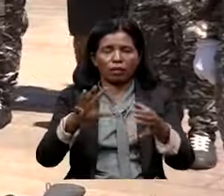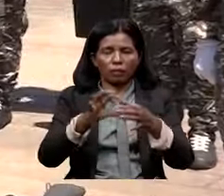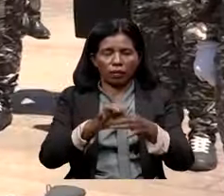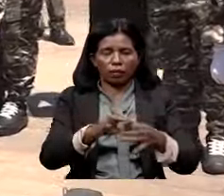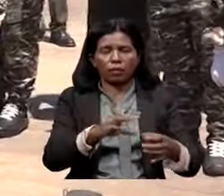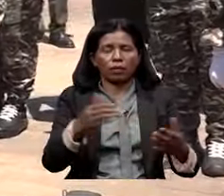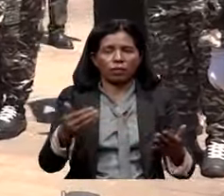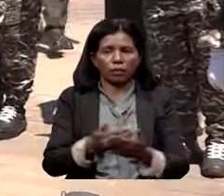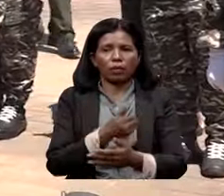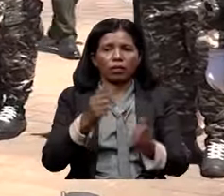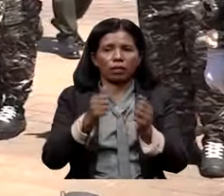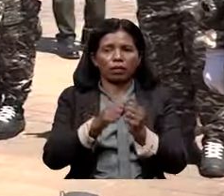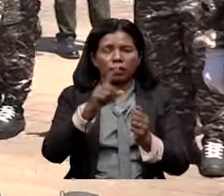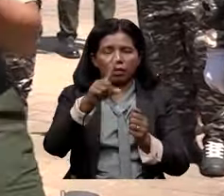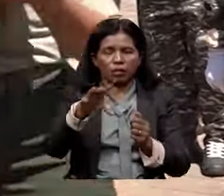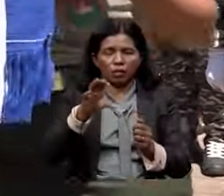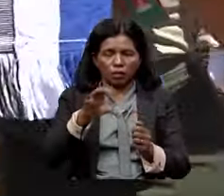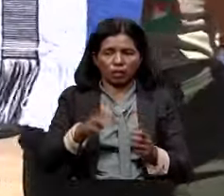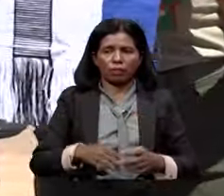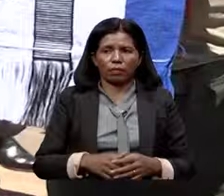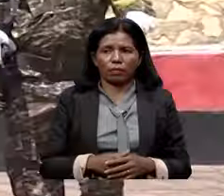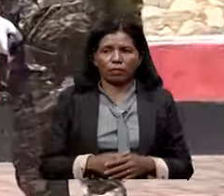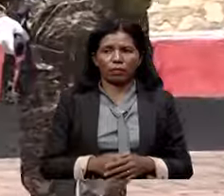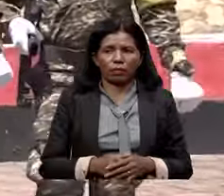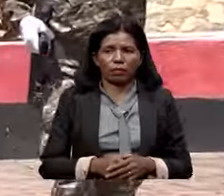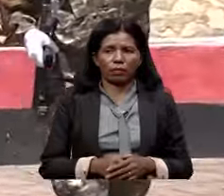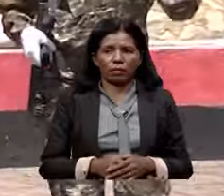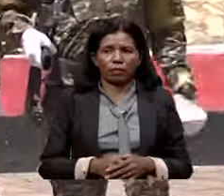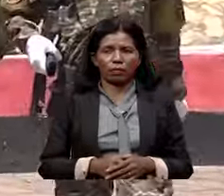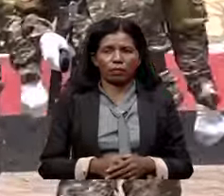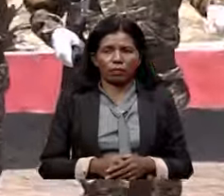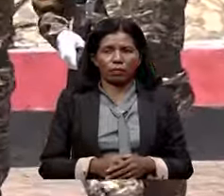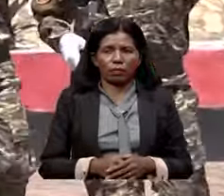oficiais FON, a Mutuk Atucida Resin. Luciano Amaral, Maritura Costa, Gemen.